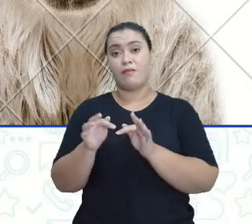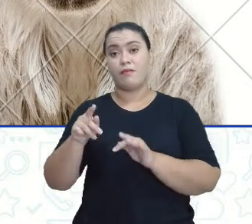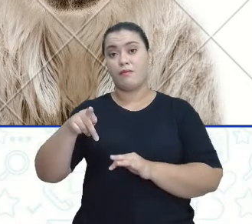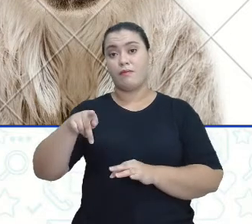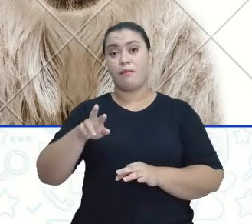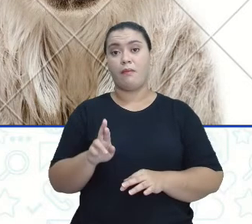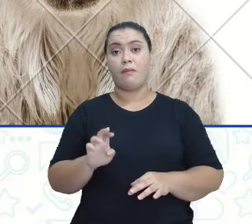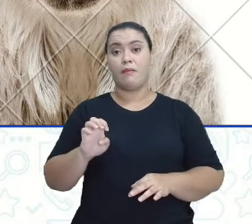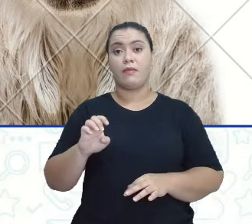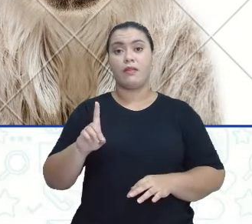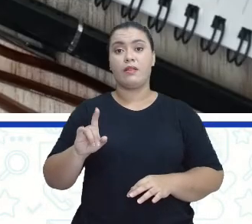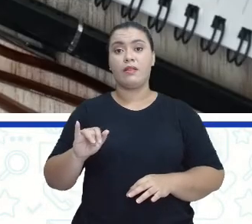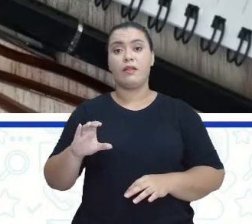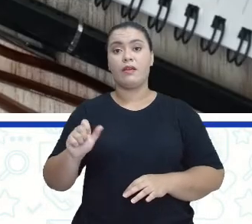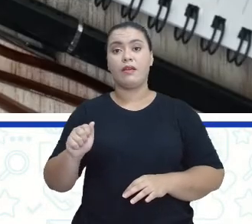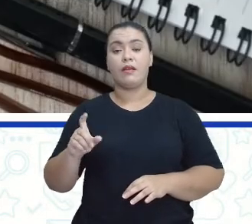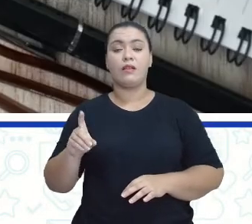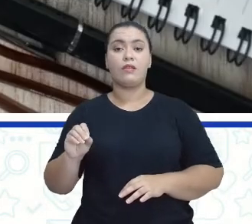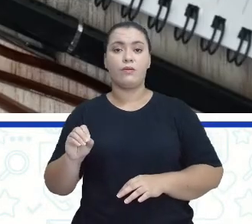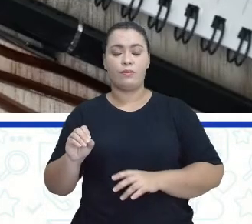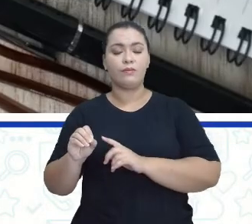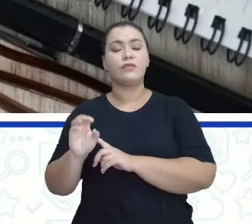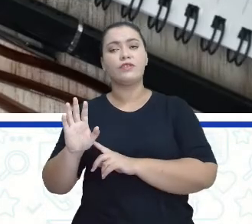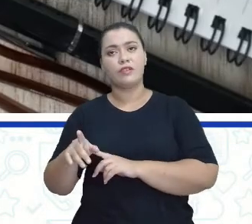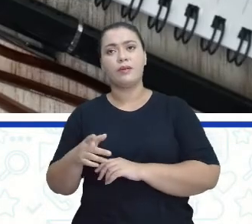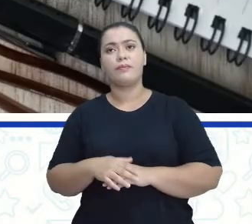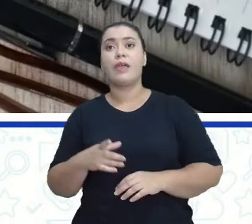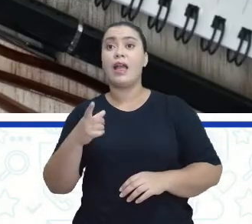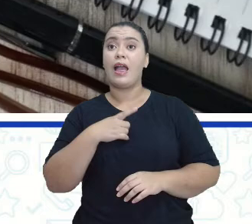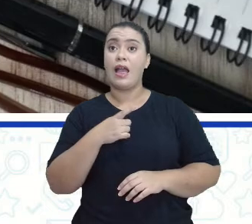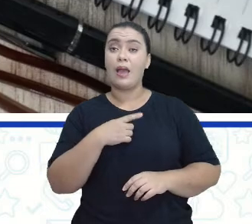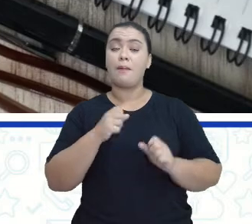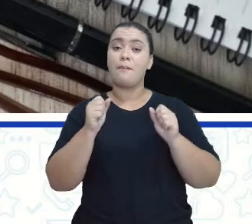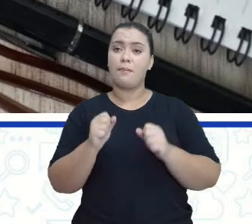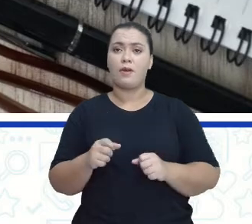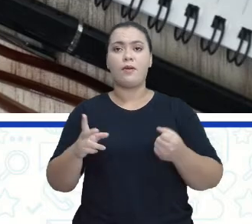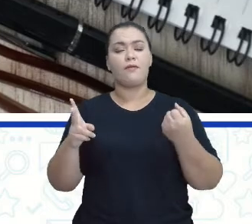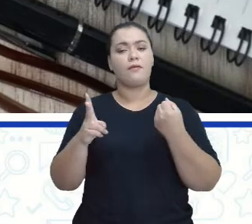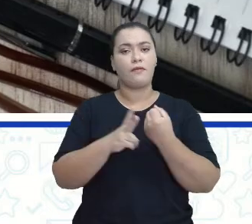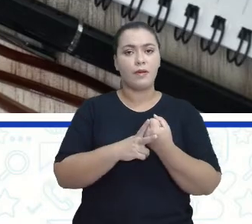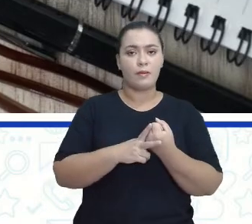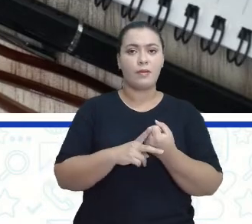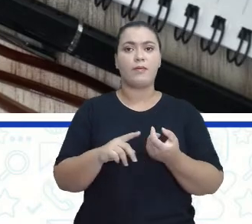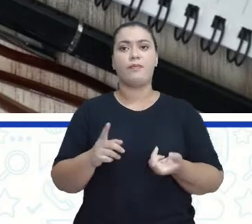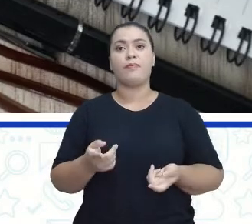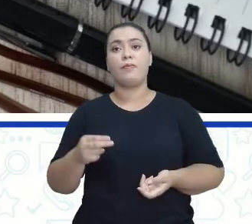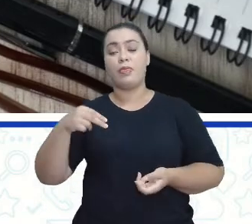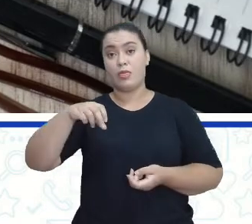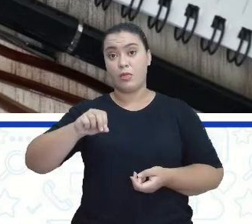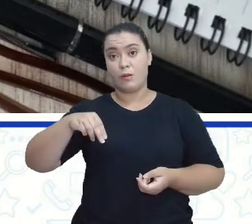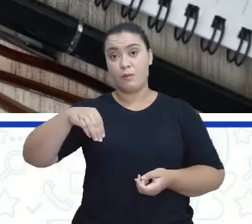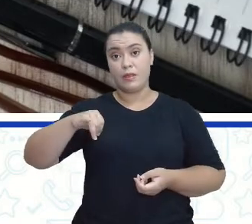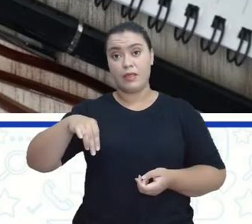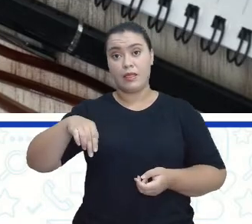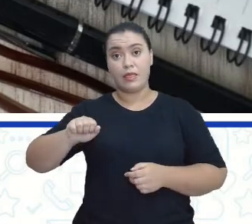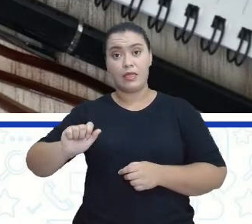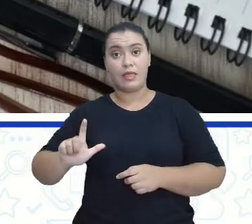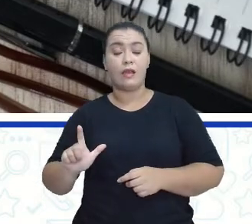lembram? Vamos relembrar. Ó, os predicados, eles podem ser verbal, nominal